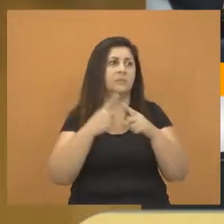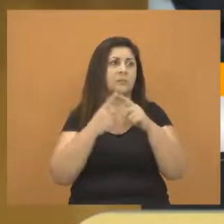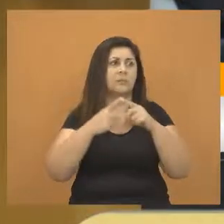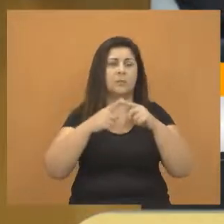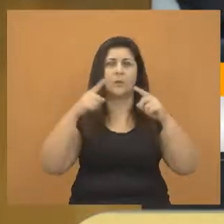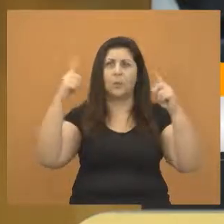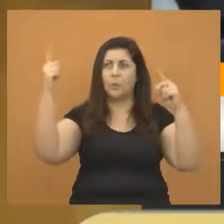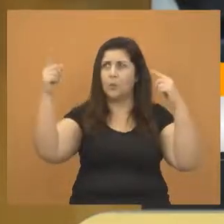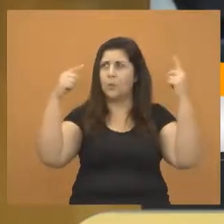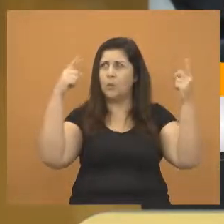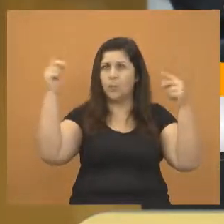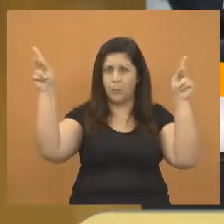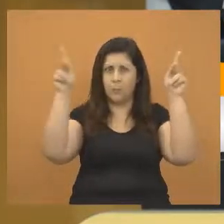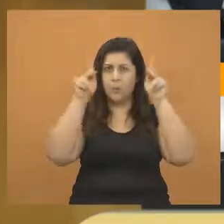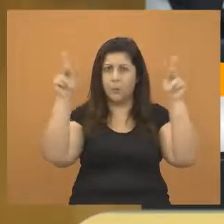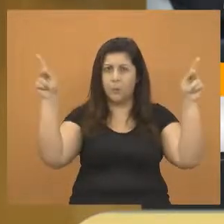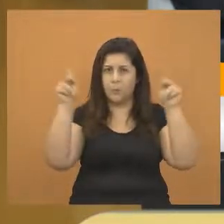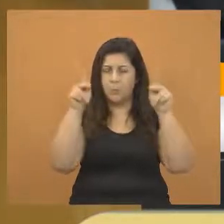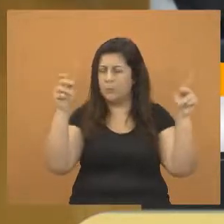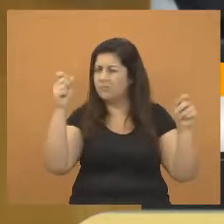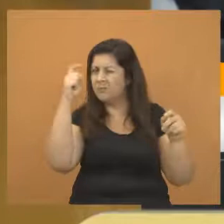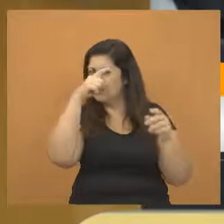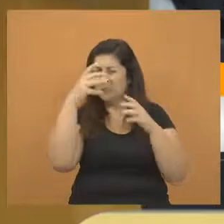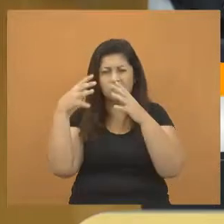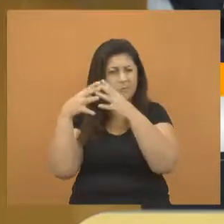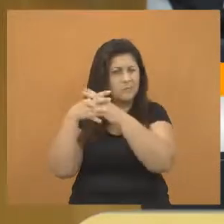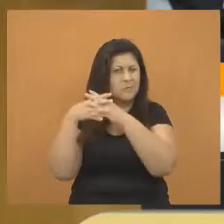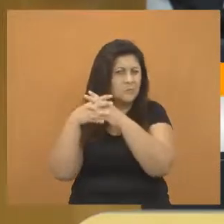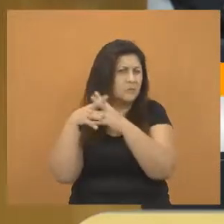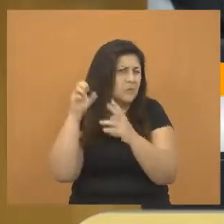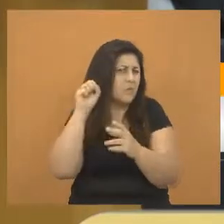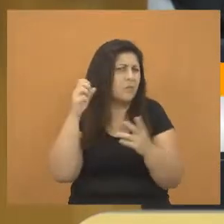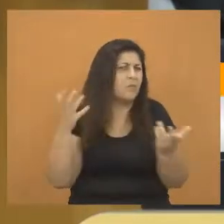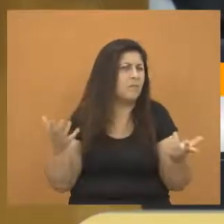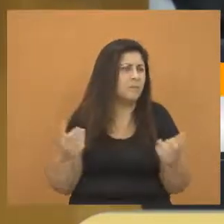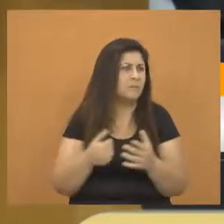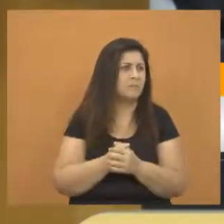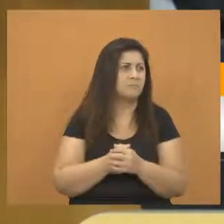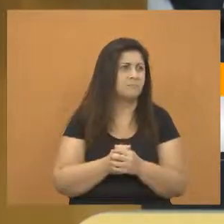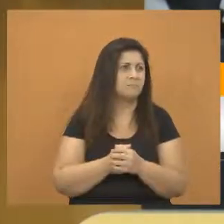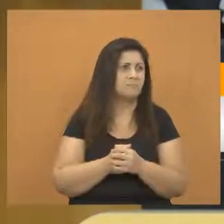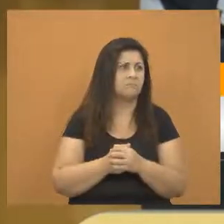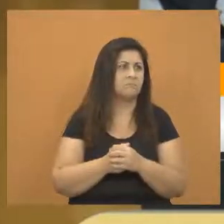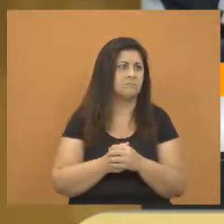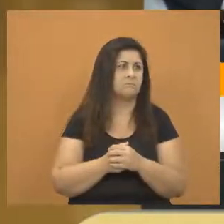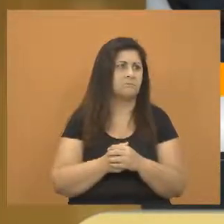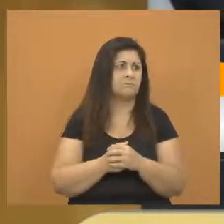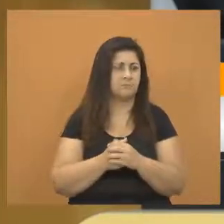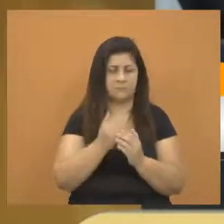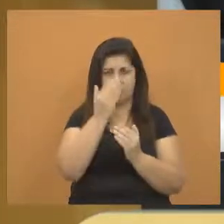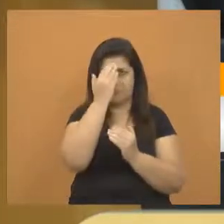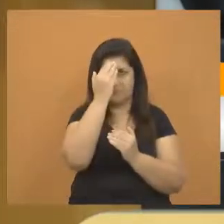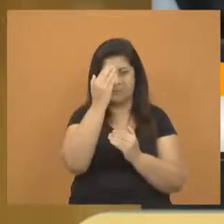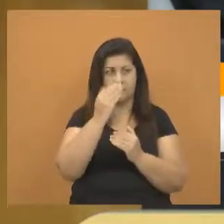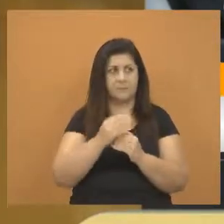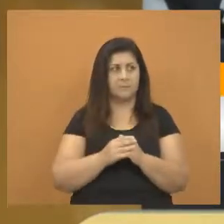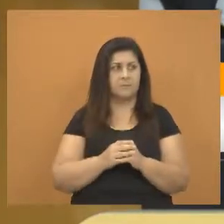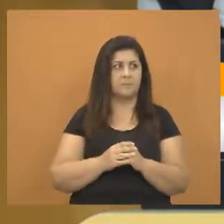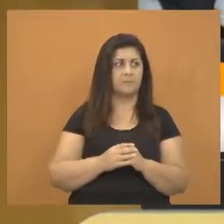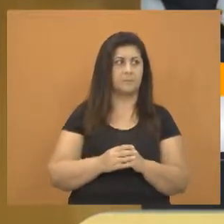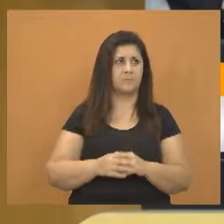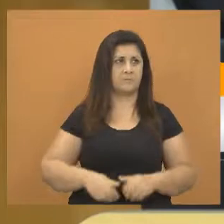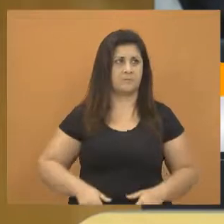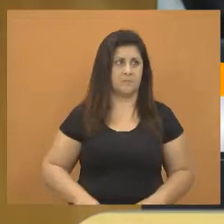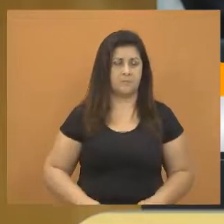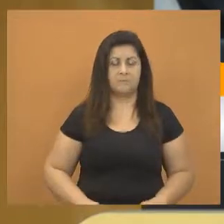gente está tendo dificuldade para ouvir aí alguns vereadores que falam mais baixo, o ventilador está fazendo um barulho muito alto aqui. Obrigado. Cumprimentar